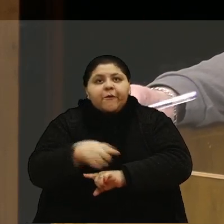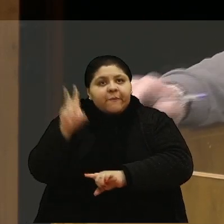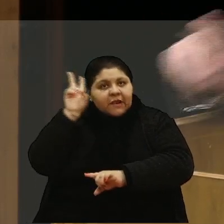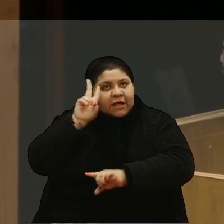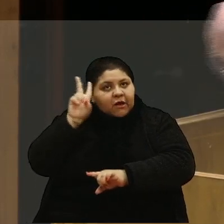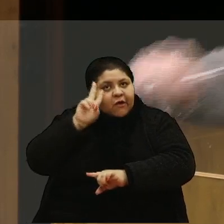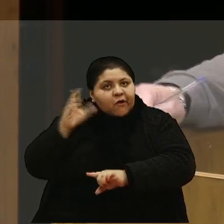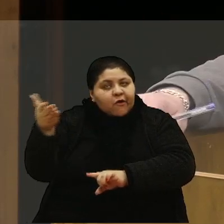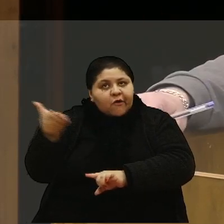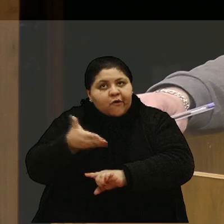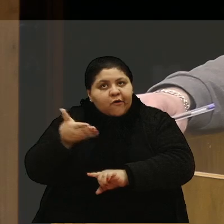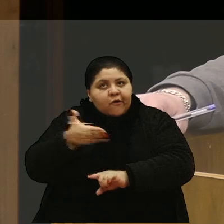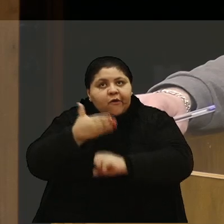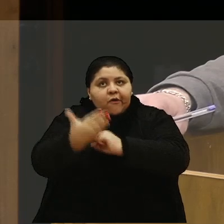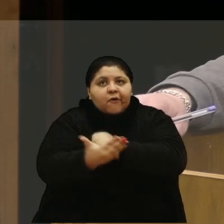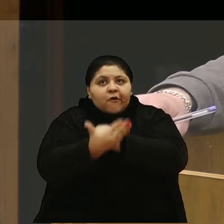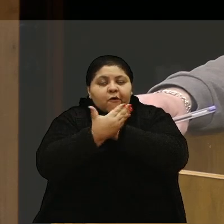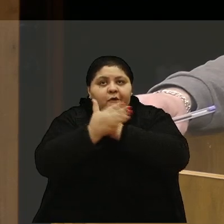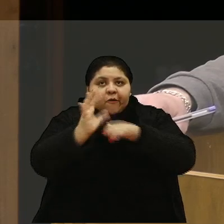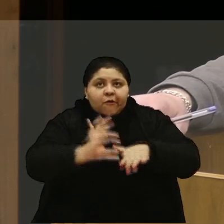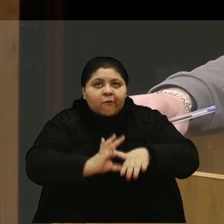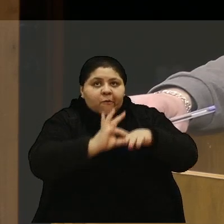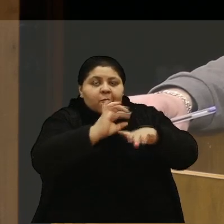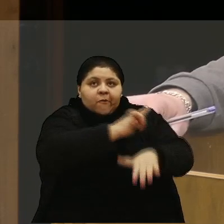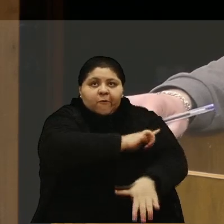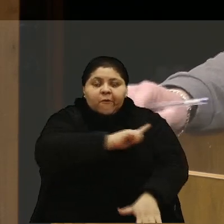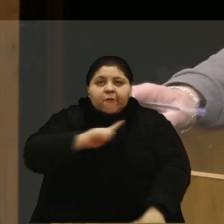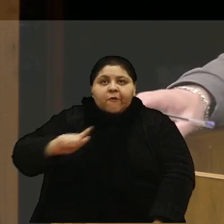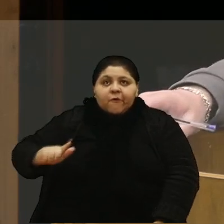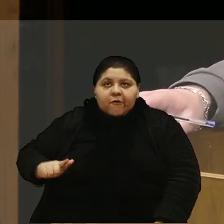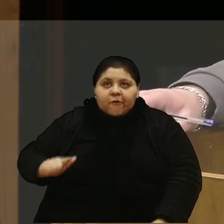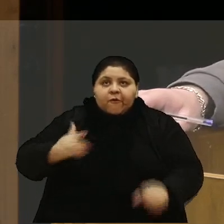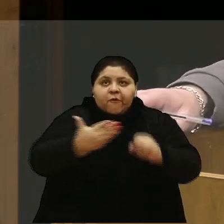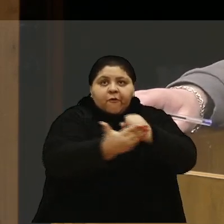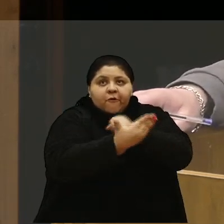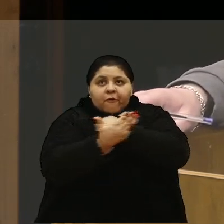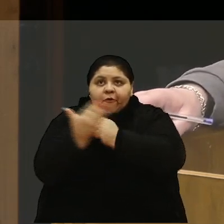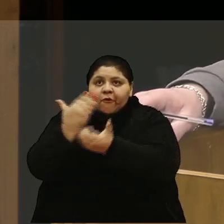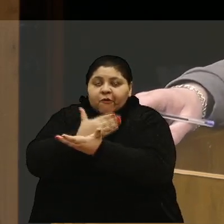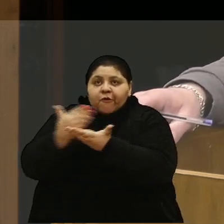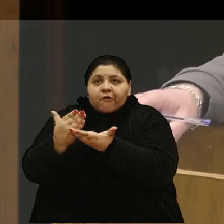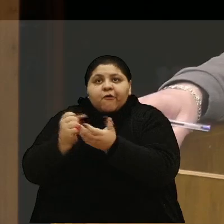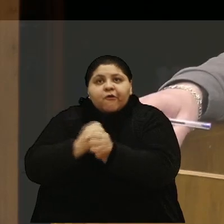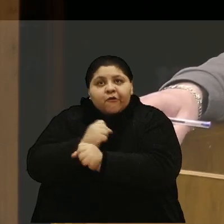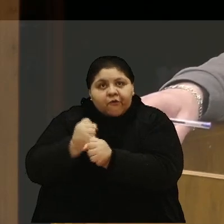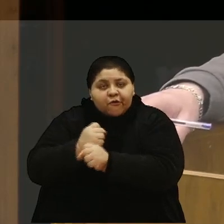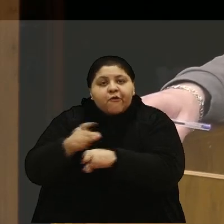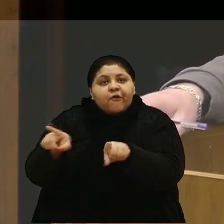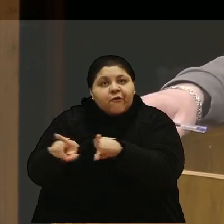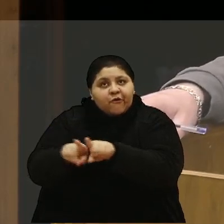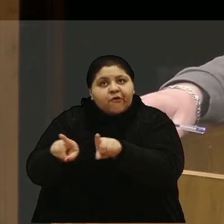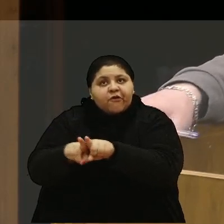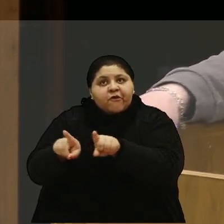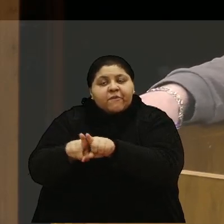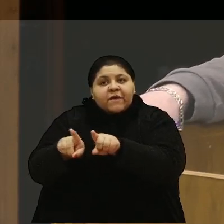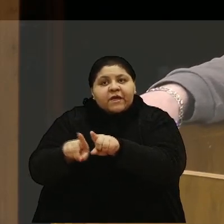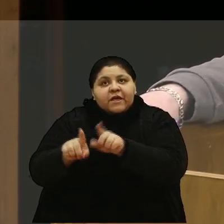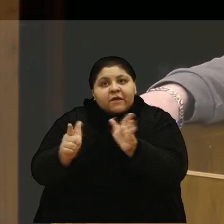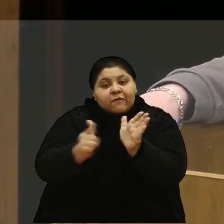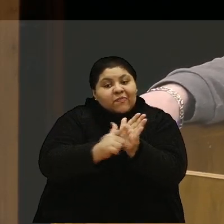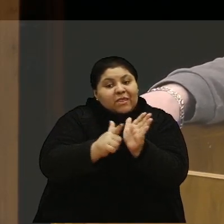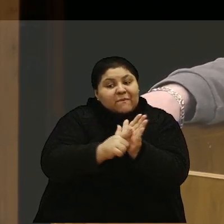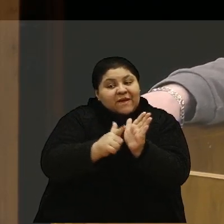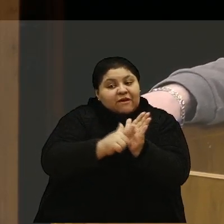aqui, ao auxílio do líder de governo também, que nos auxiliou no início desse ano para que também saísse do papel esse